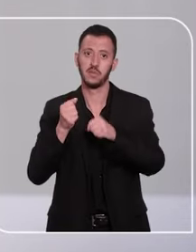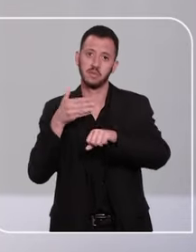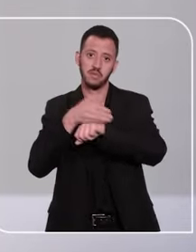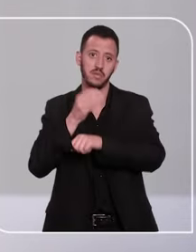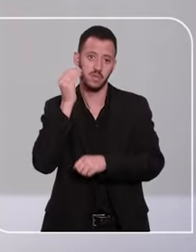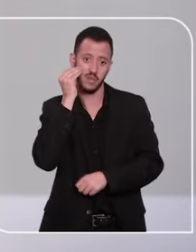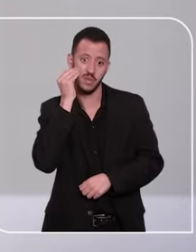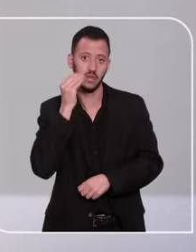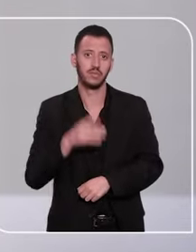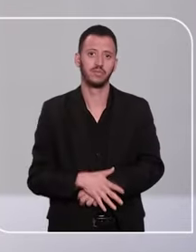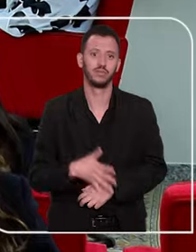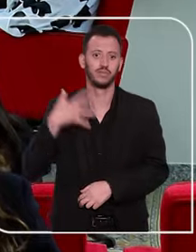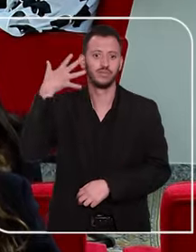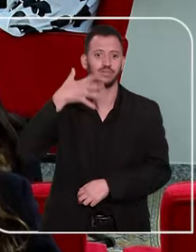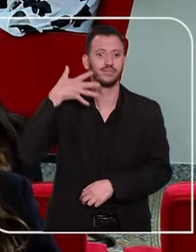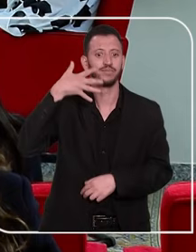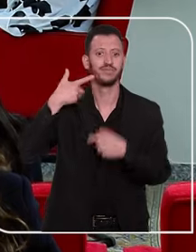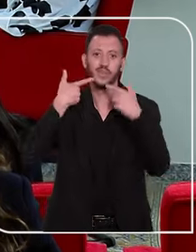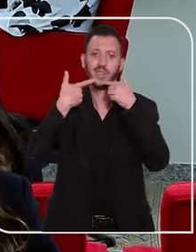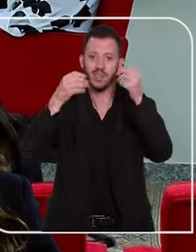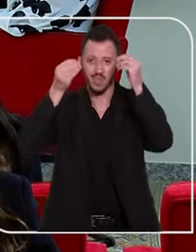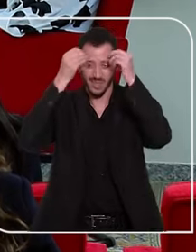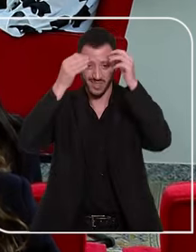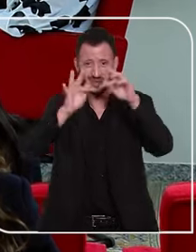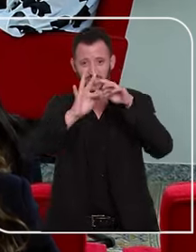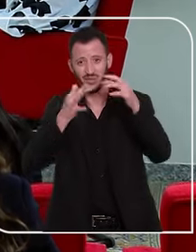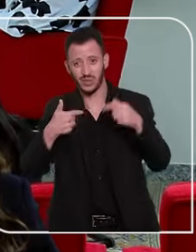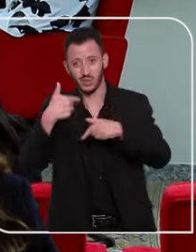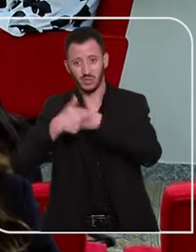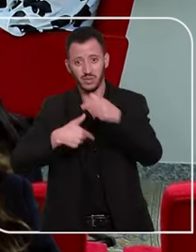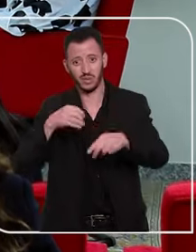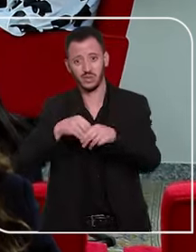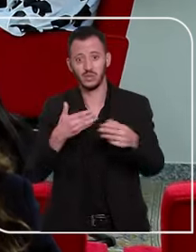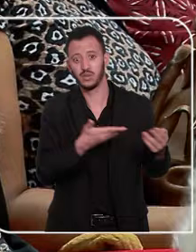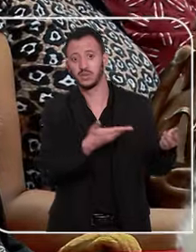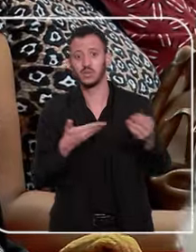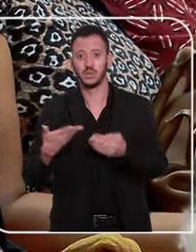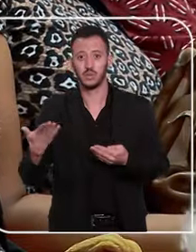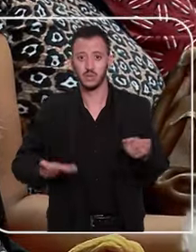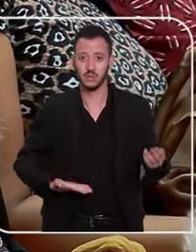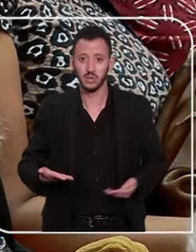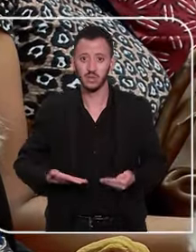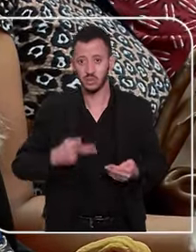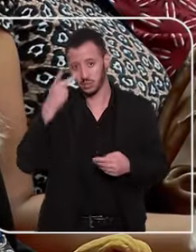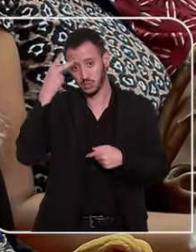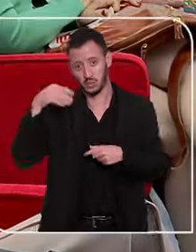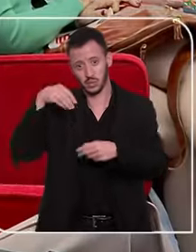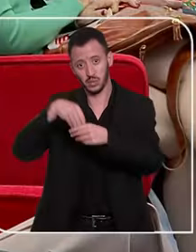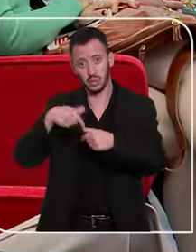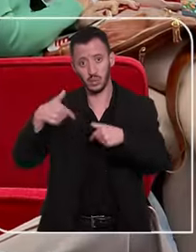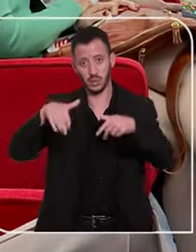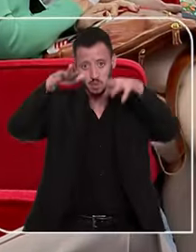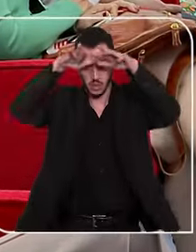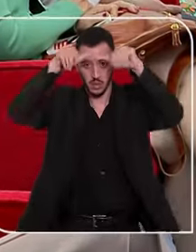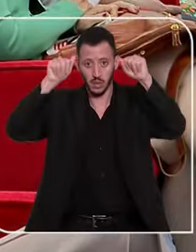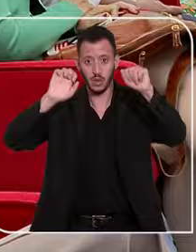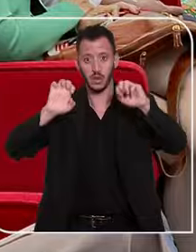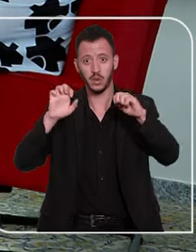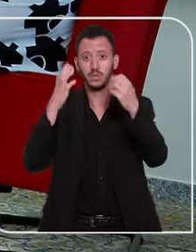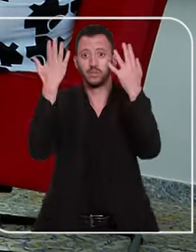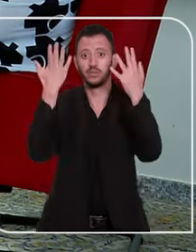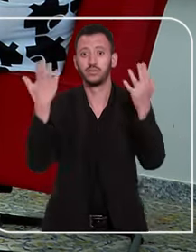quem quiser conferir a palestra linguagem simples no trabalho contou com a participação de servidores e colaboradores do